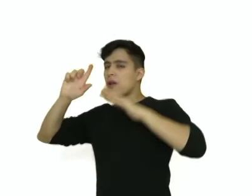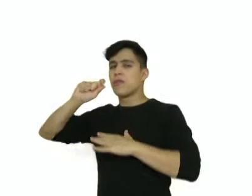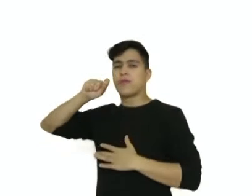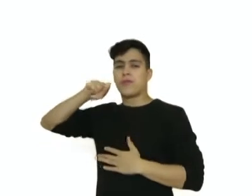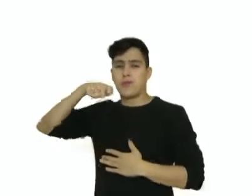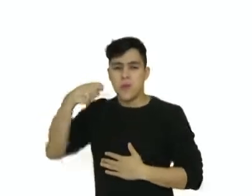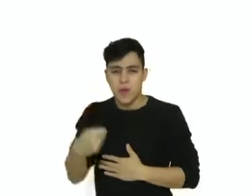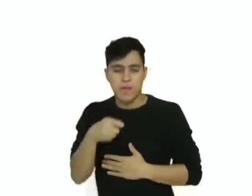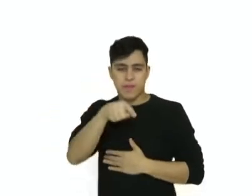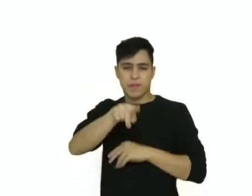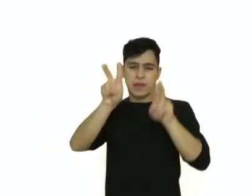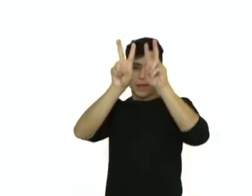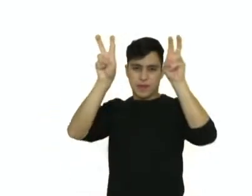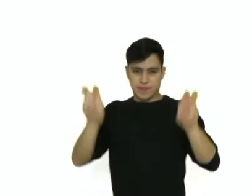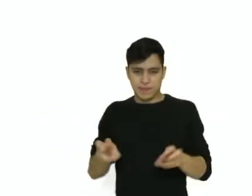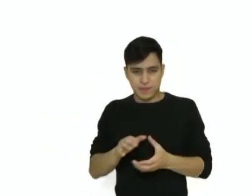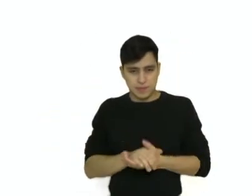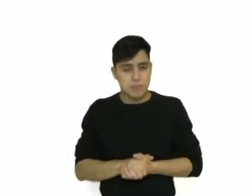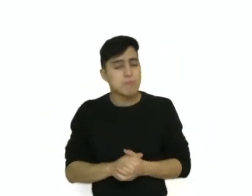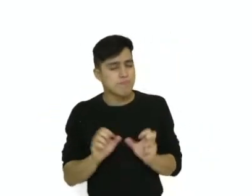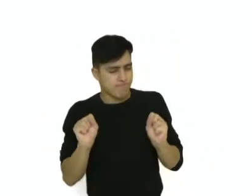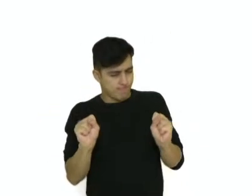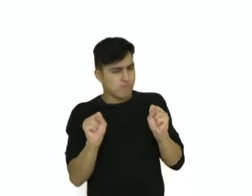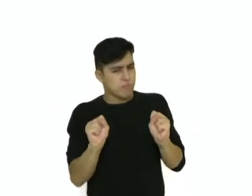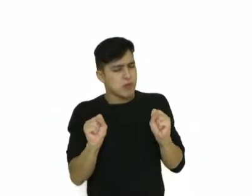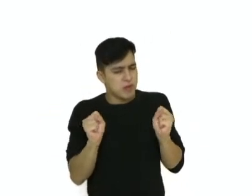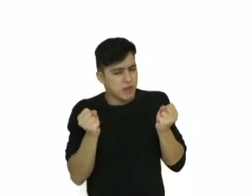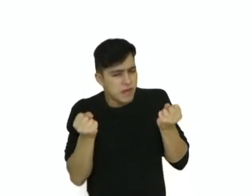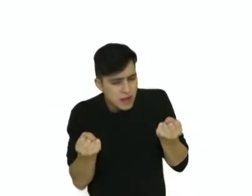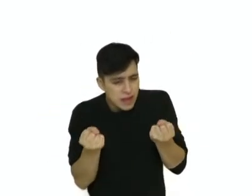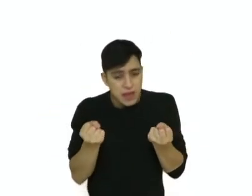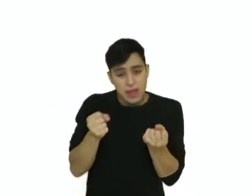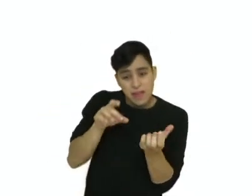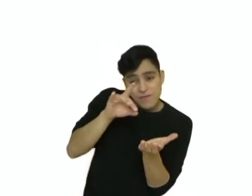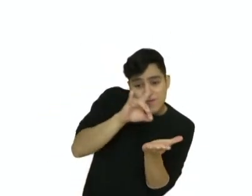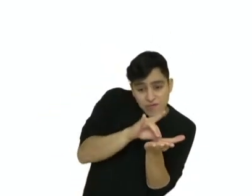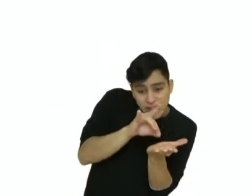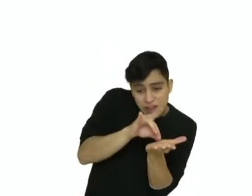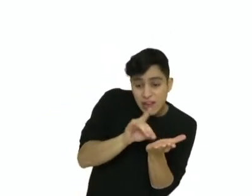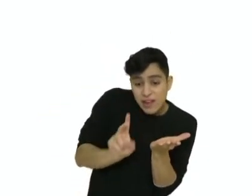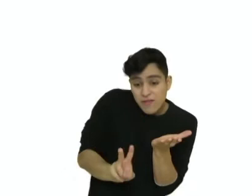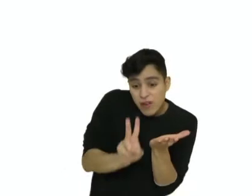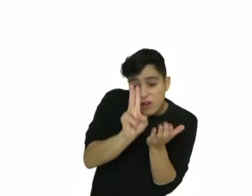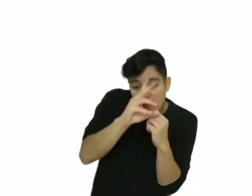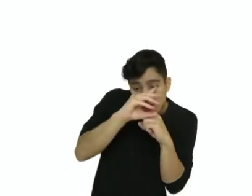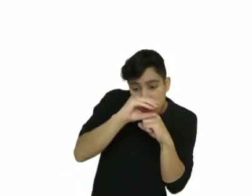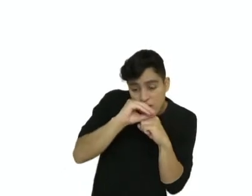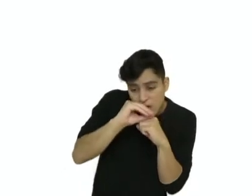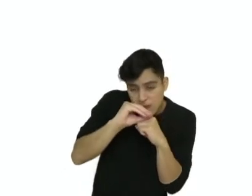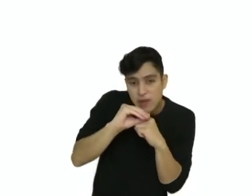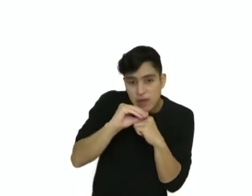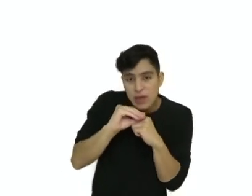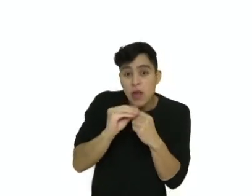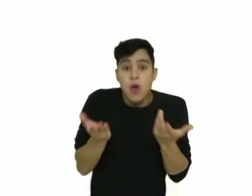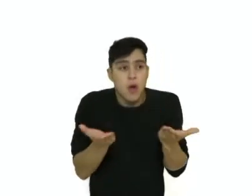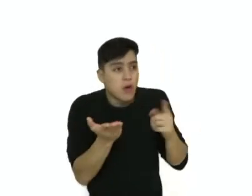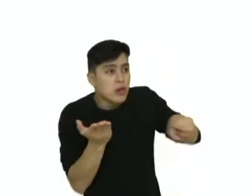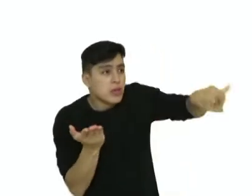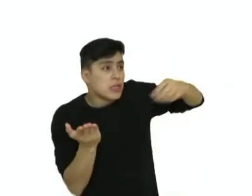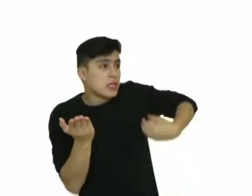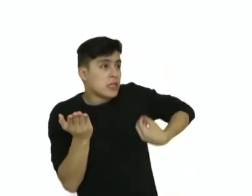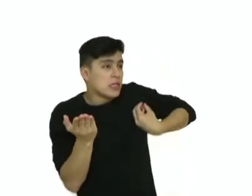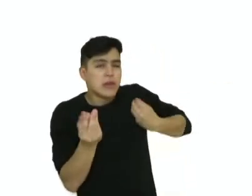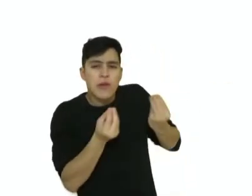Podemos afirmar que a valorização do conhecimento científico, tal como dispomos atualmente, foi